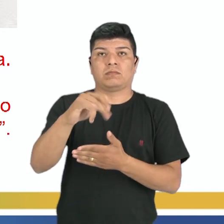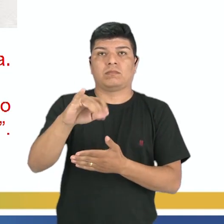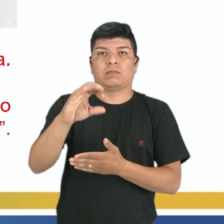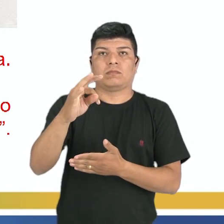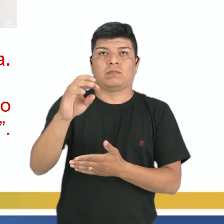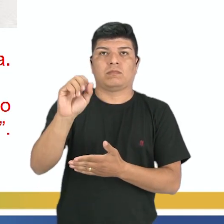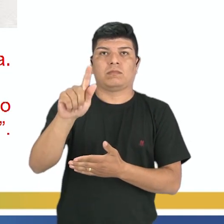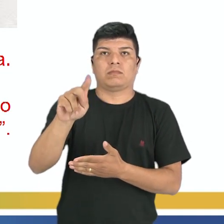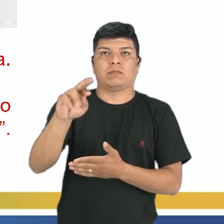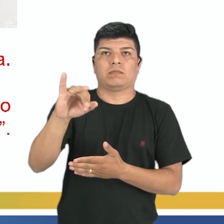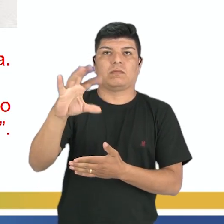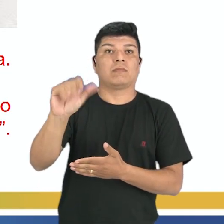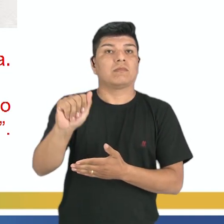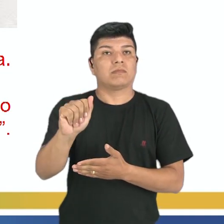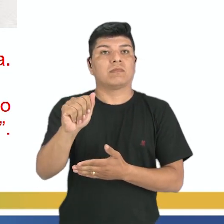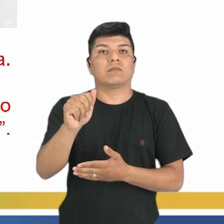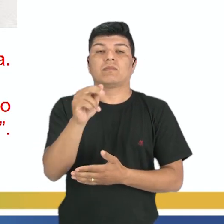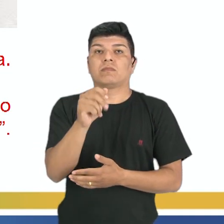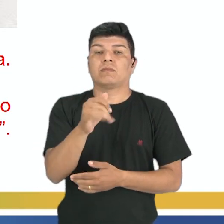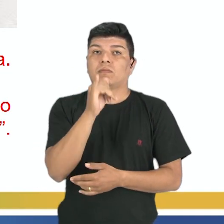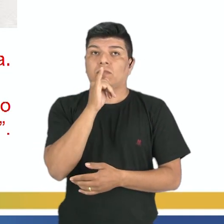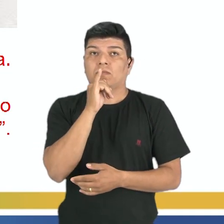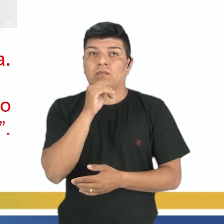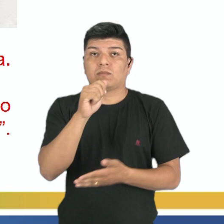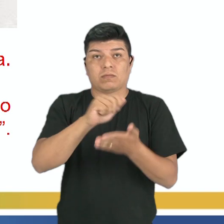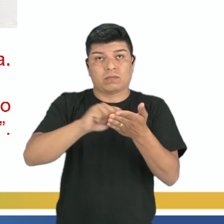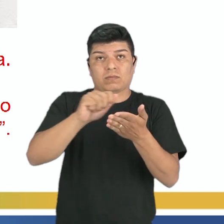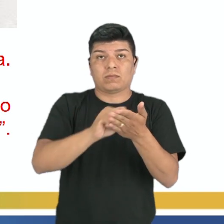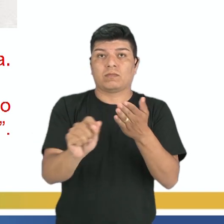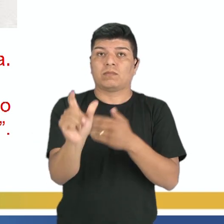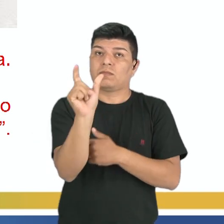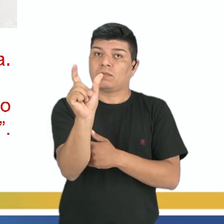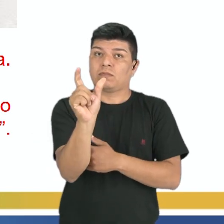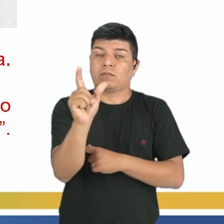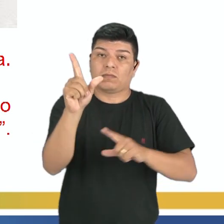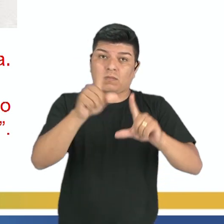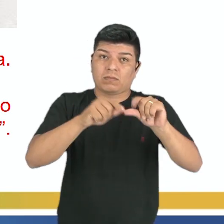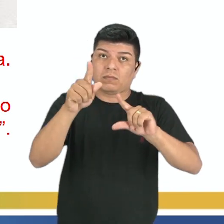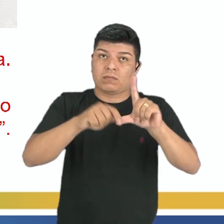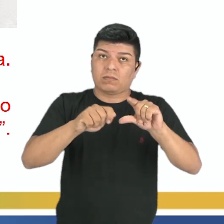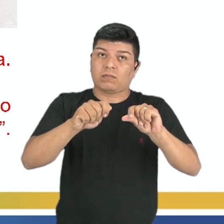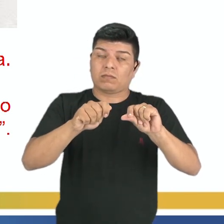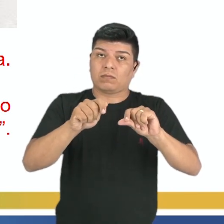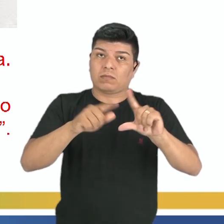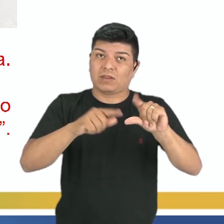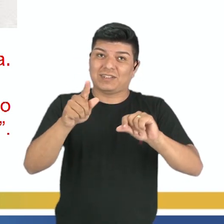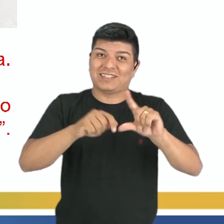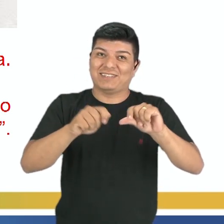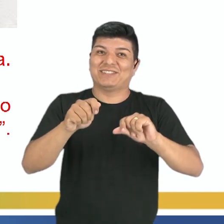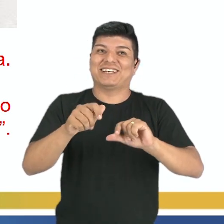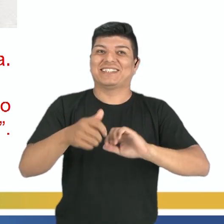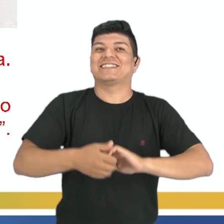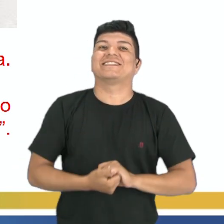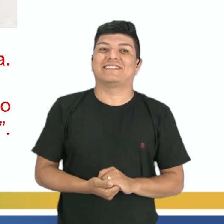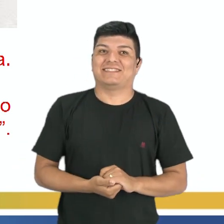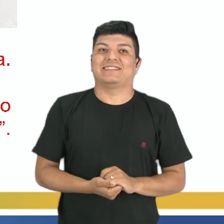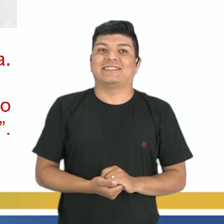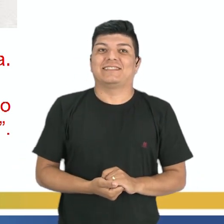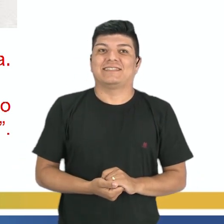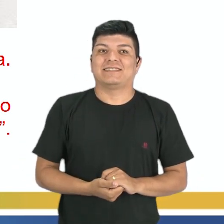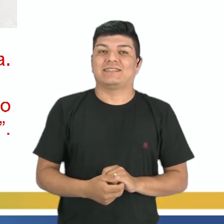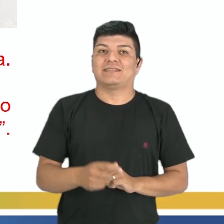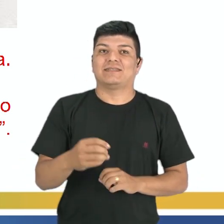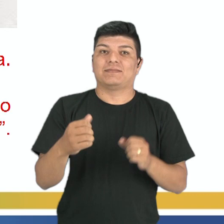escrever a palavra estrela, por exemplo, olha lá, eles botavam um símbolo, né? Estrela, né? Já a palavra comer era a junção de boca mais